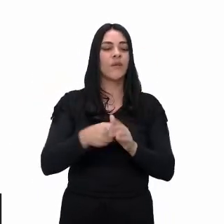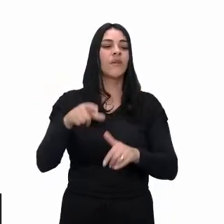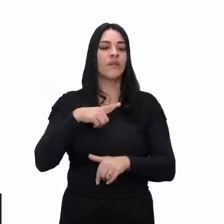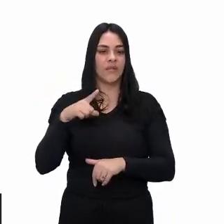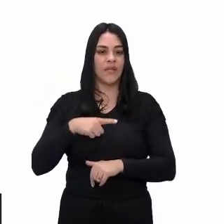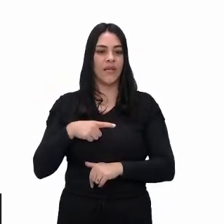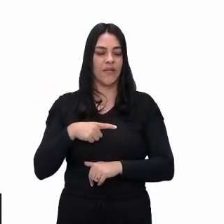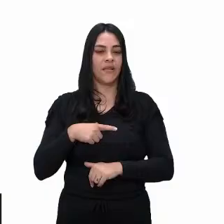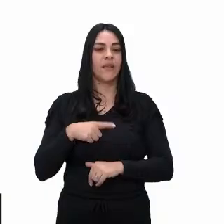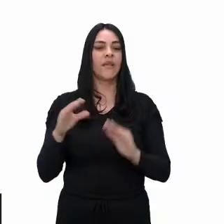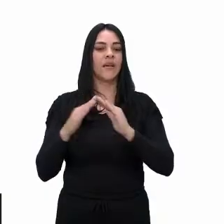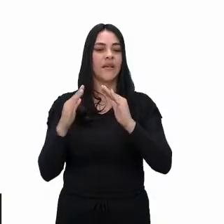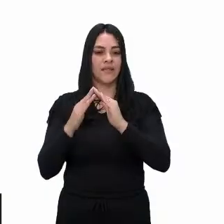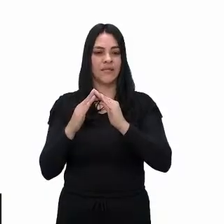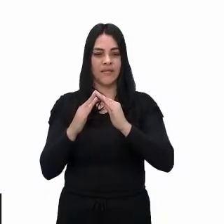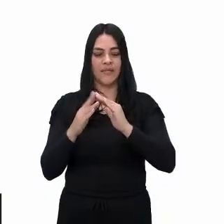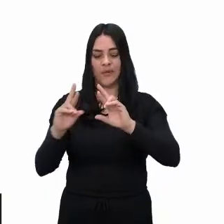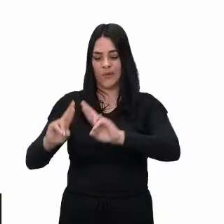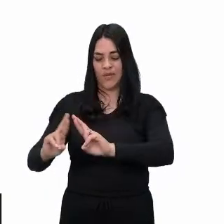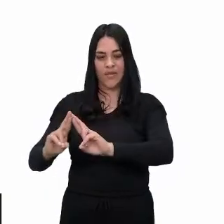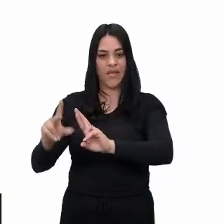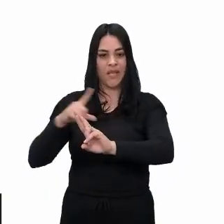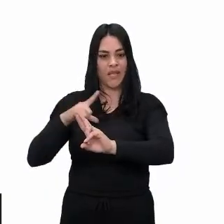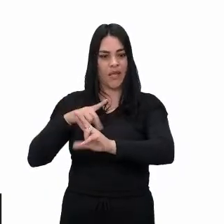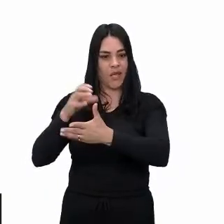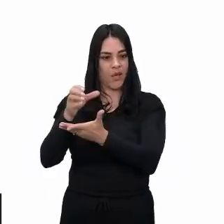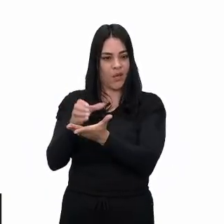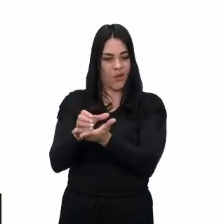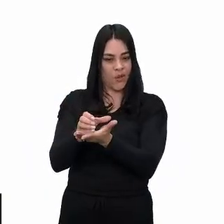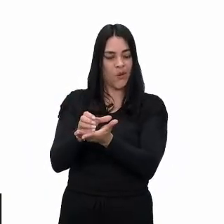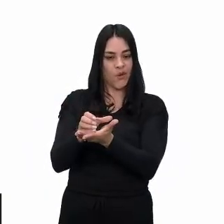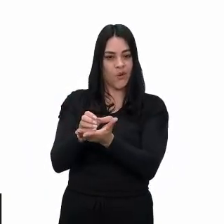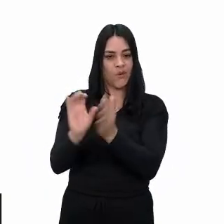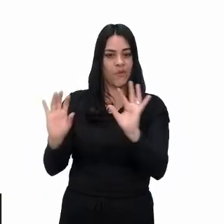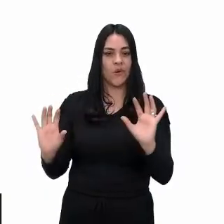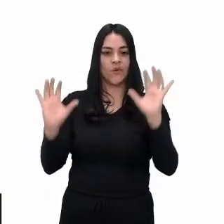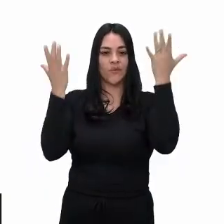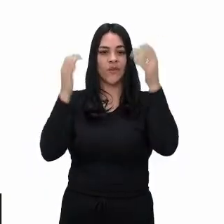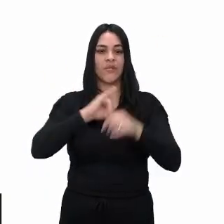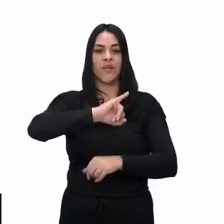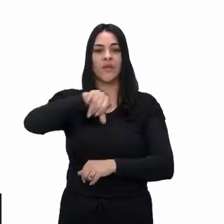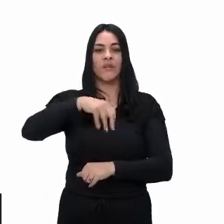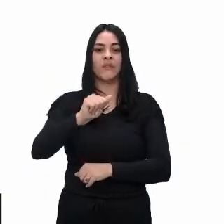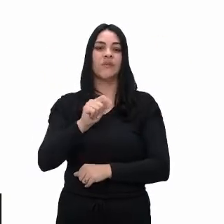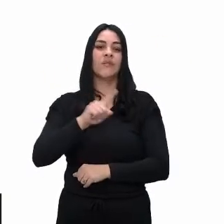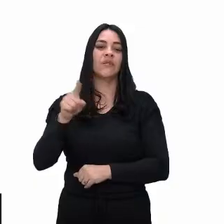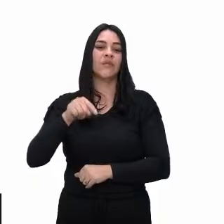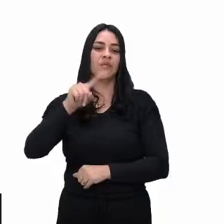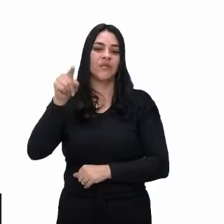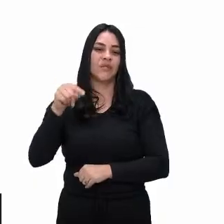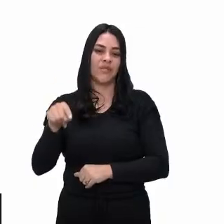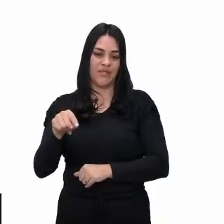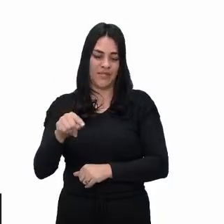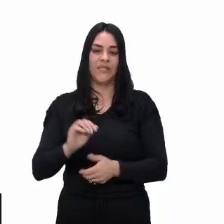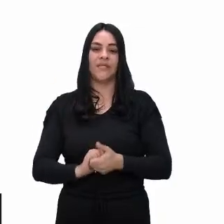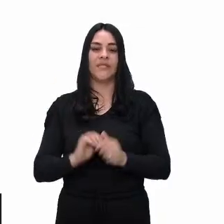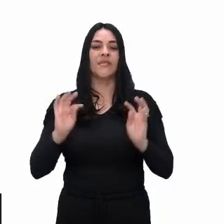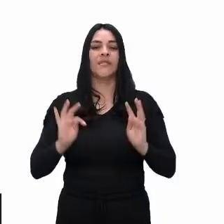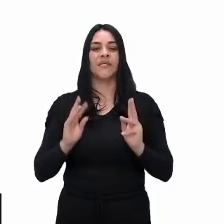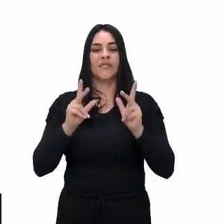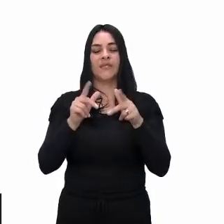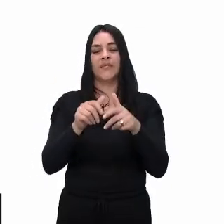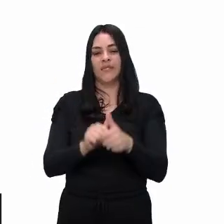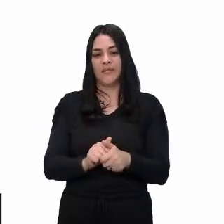resíduo. Né? Aqui nós temos um copo do Festival Jazz, que todos é